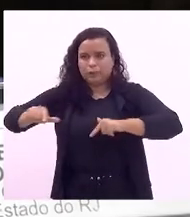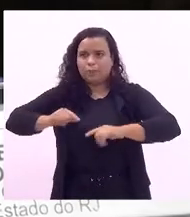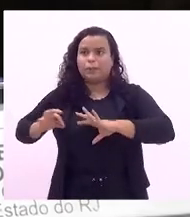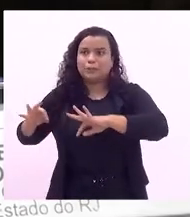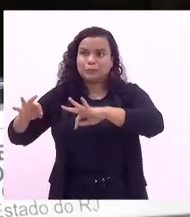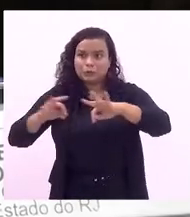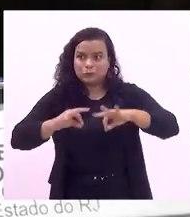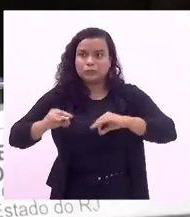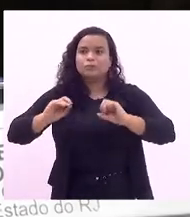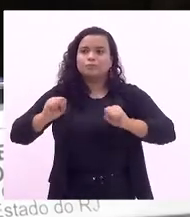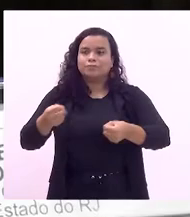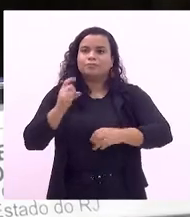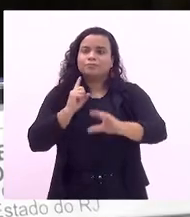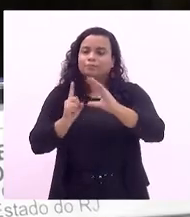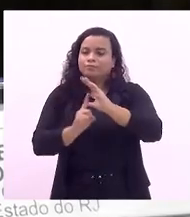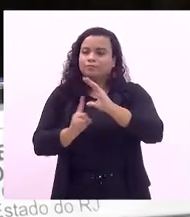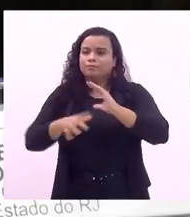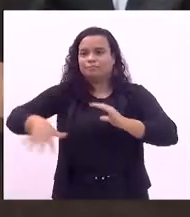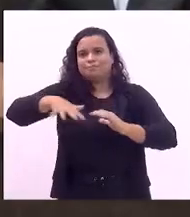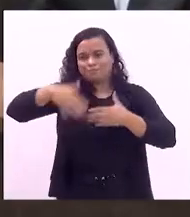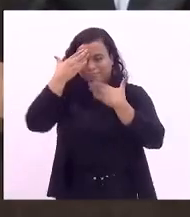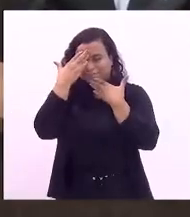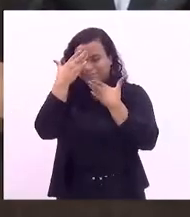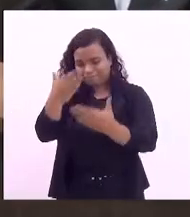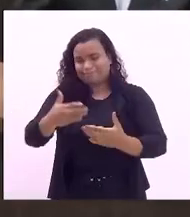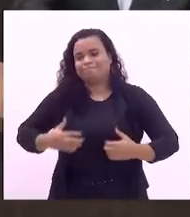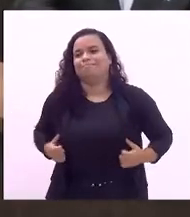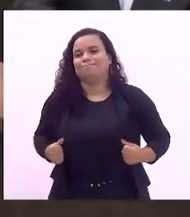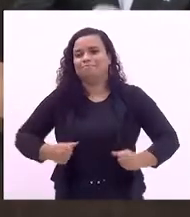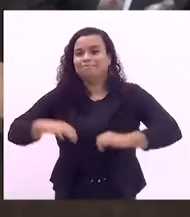de Capelão Muito obrigado a